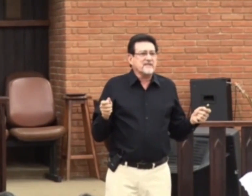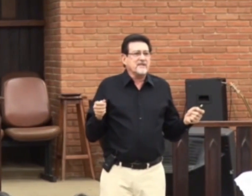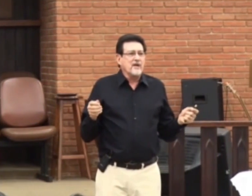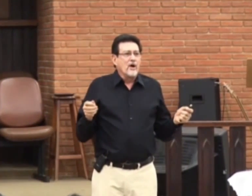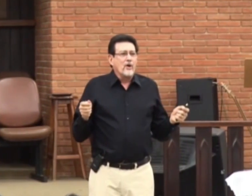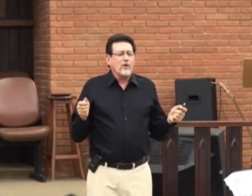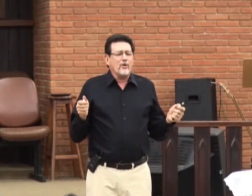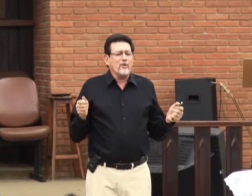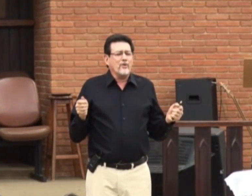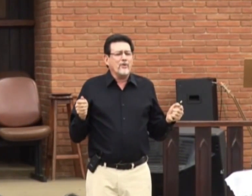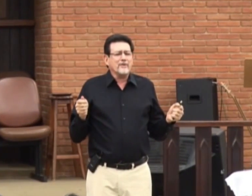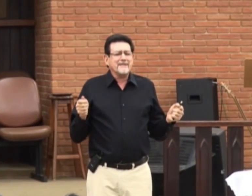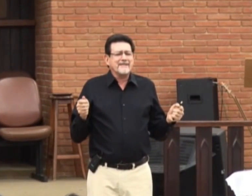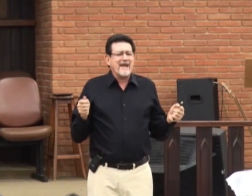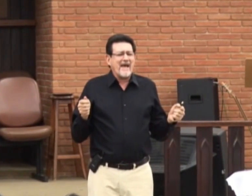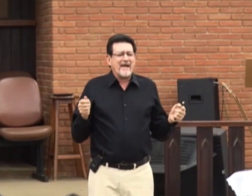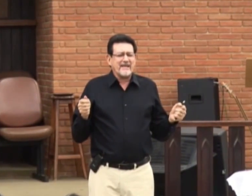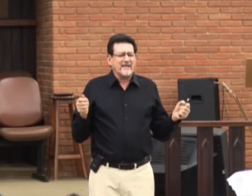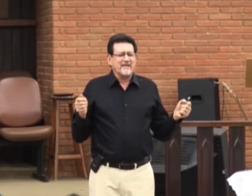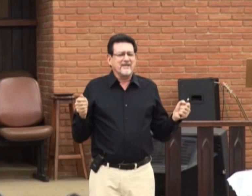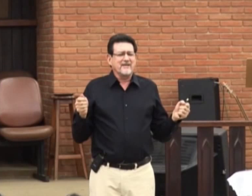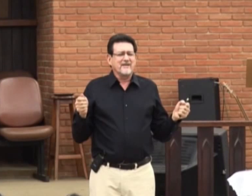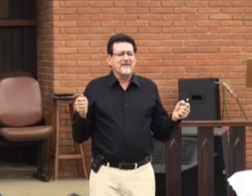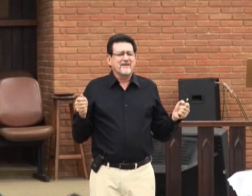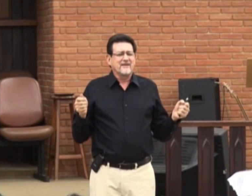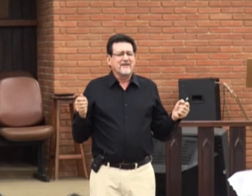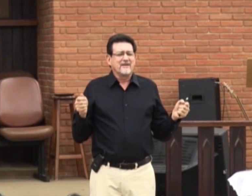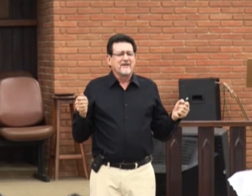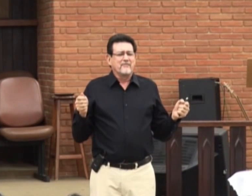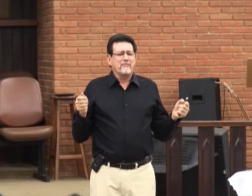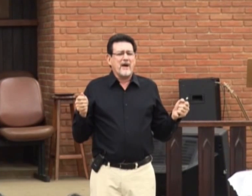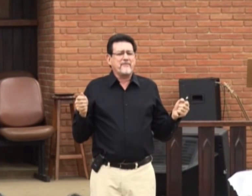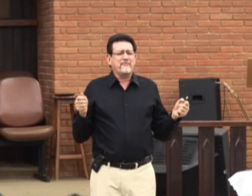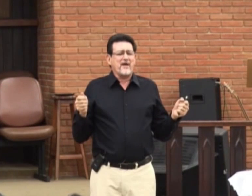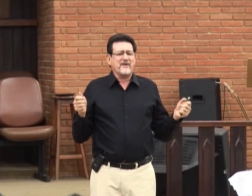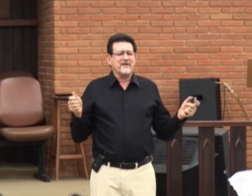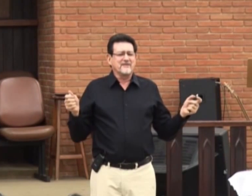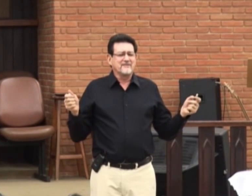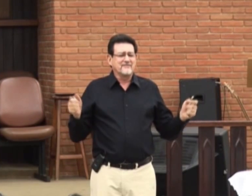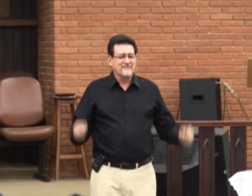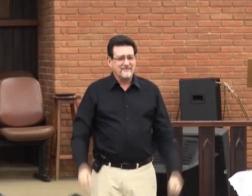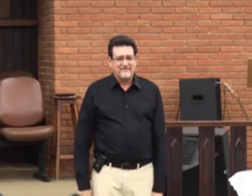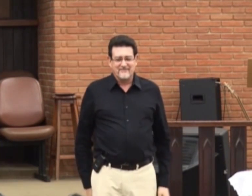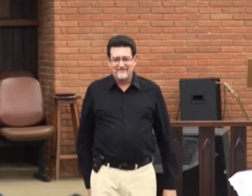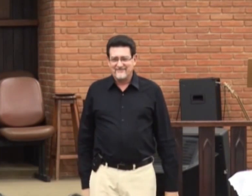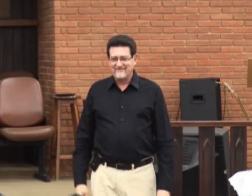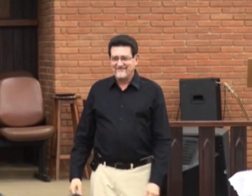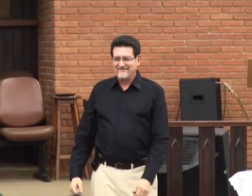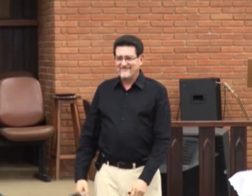diz assim: oh, Daddy, my father.